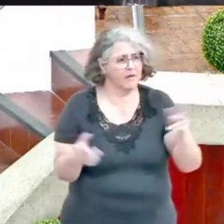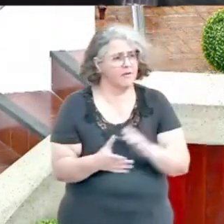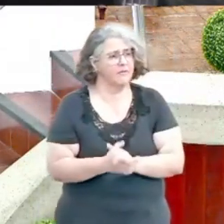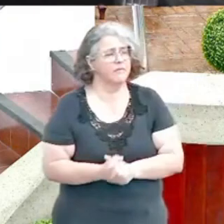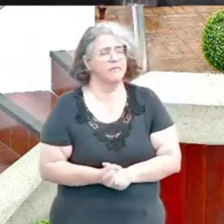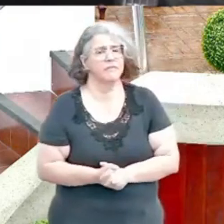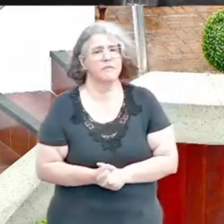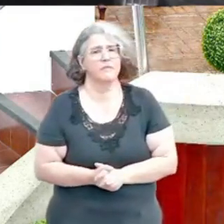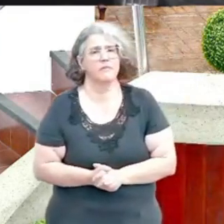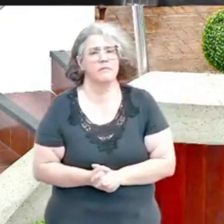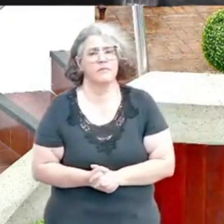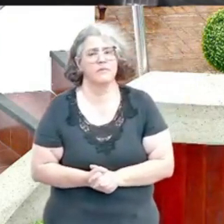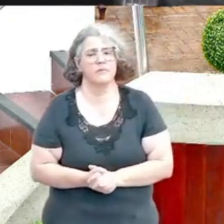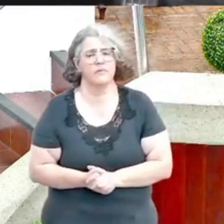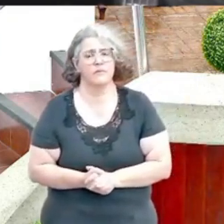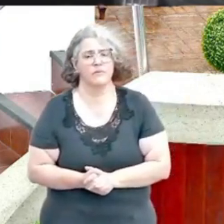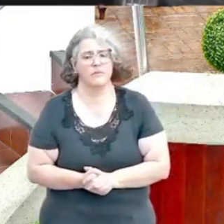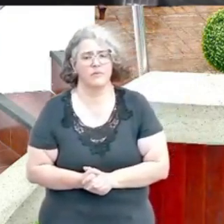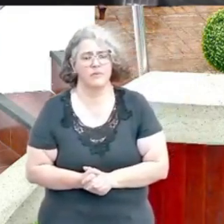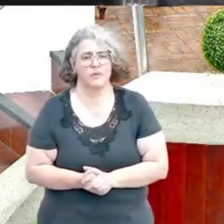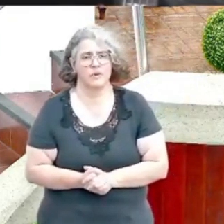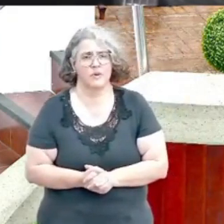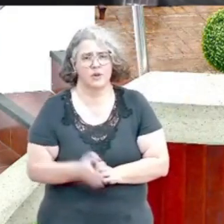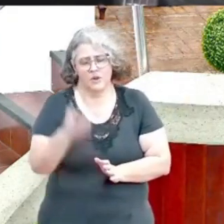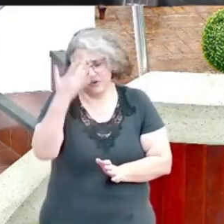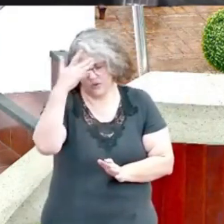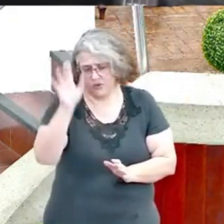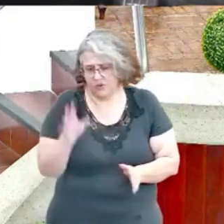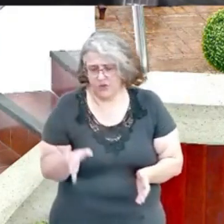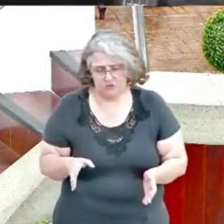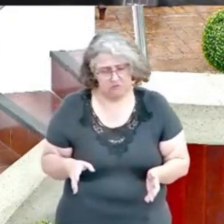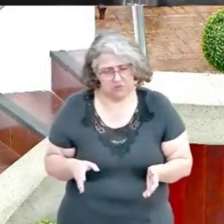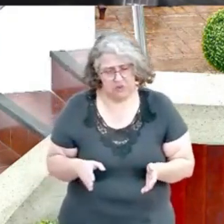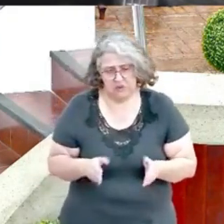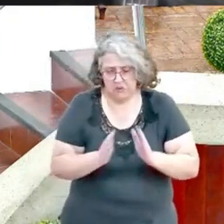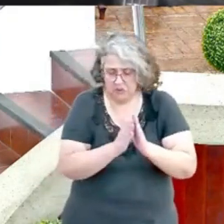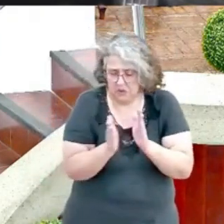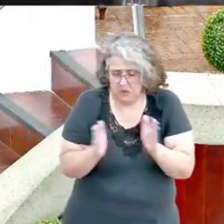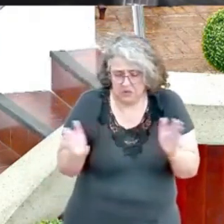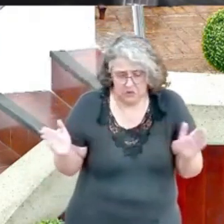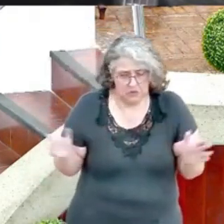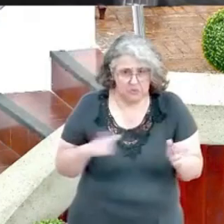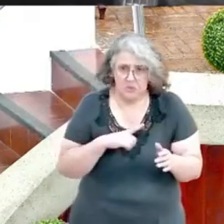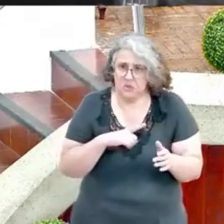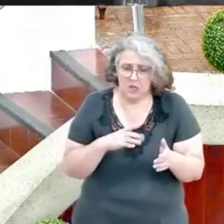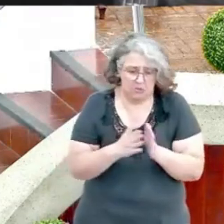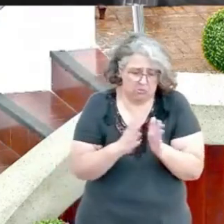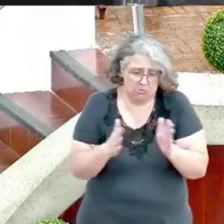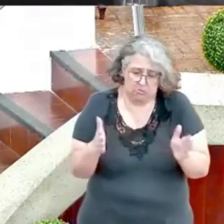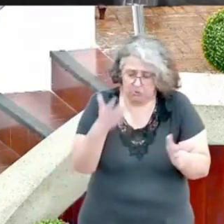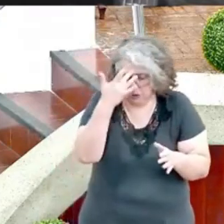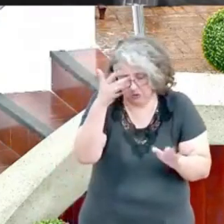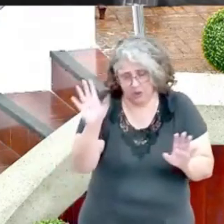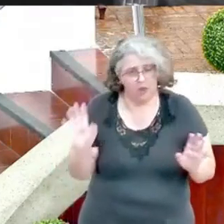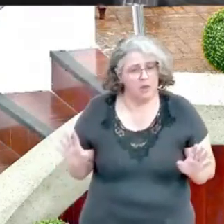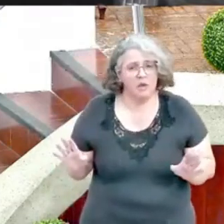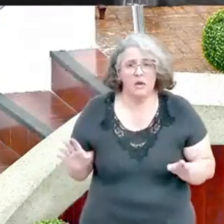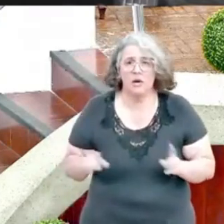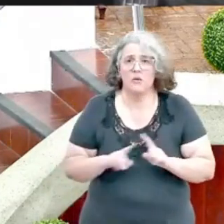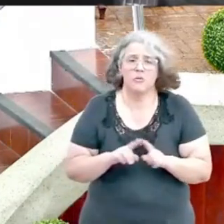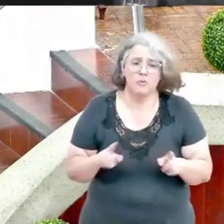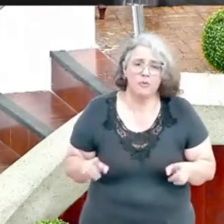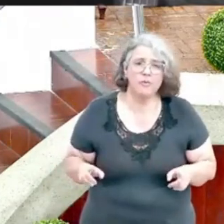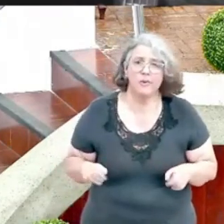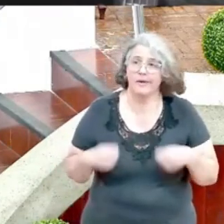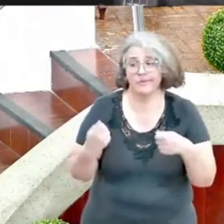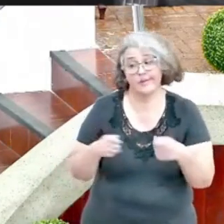e não sabemos se ele passou mais tempo na cidade, provavelmente ele passou mais algum tempo, mas não muito. Muito em breve ele precisou